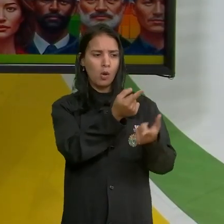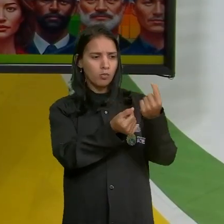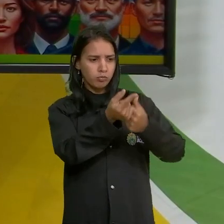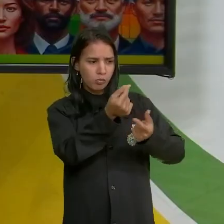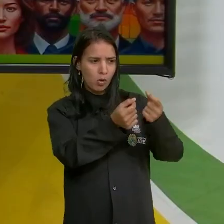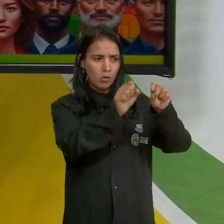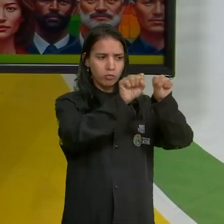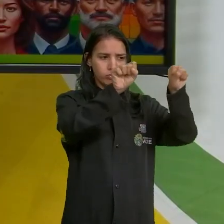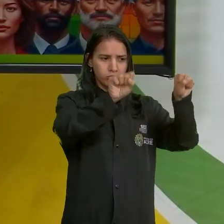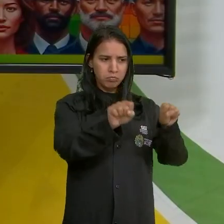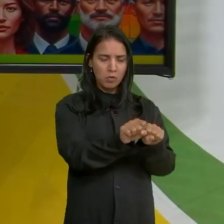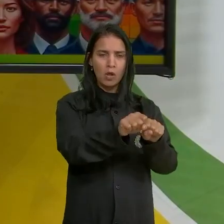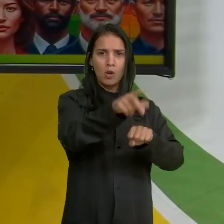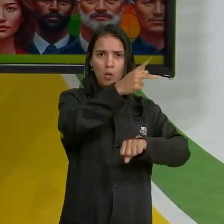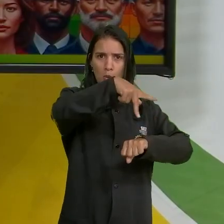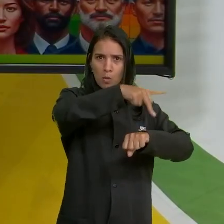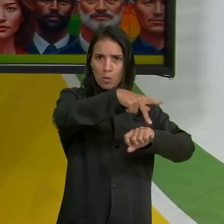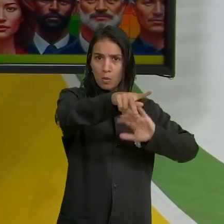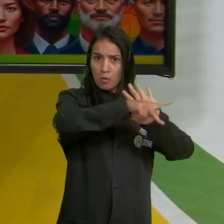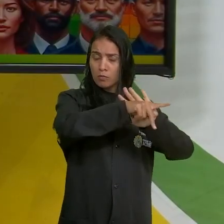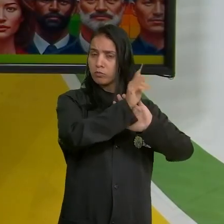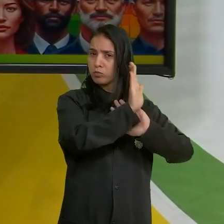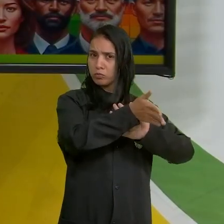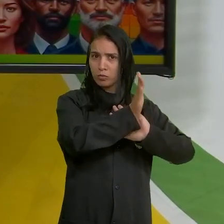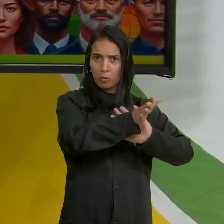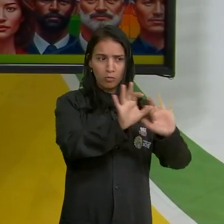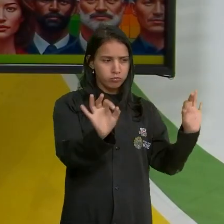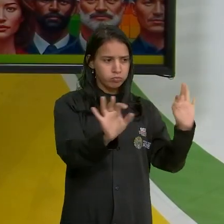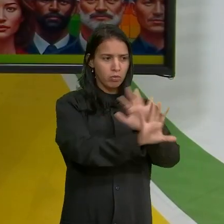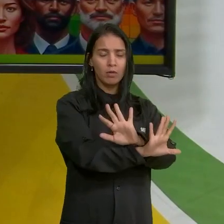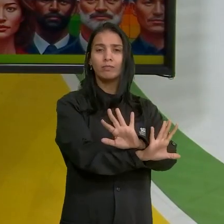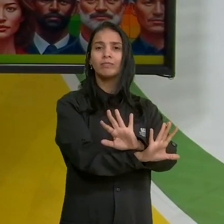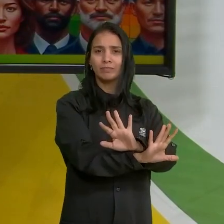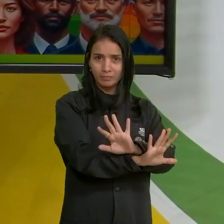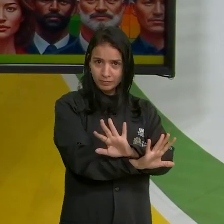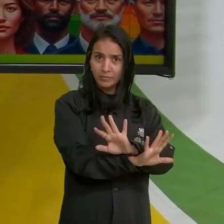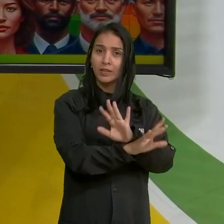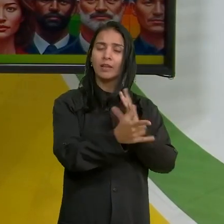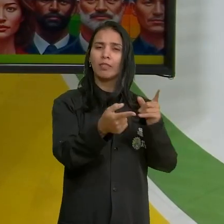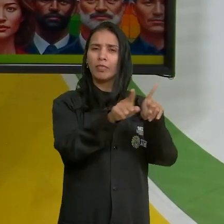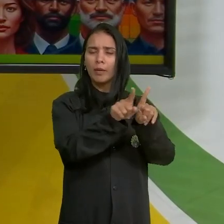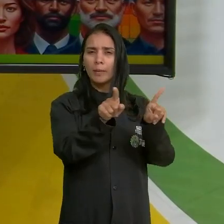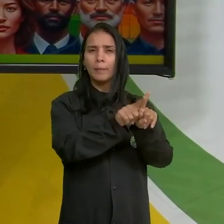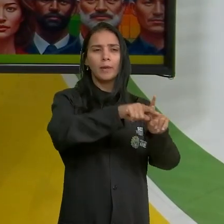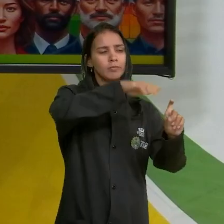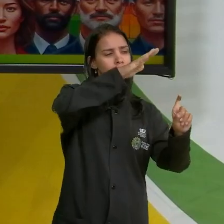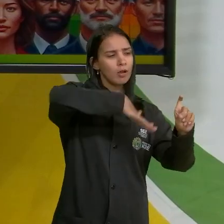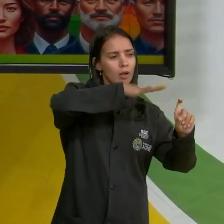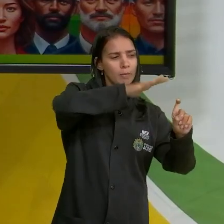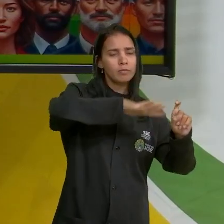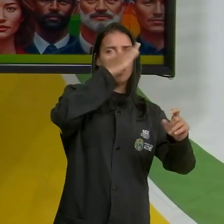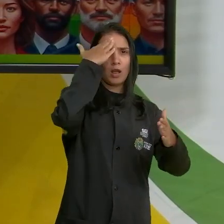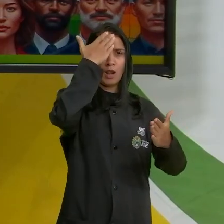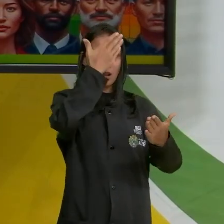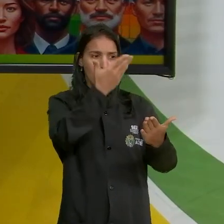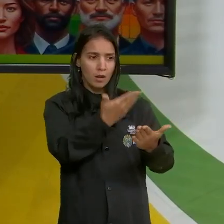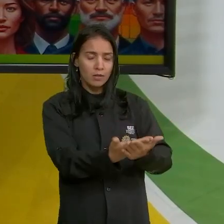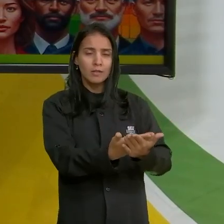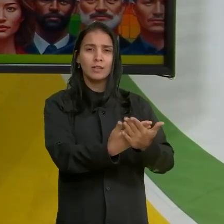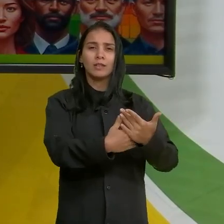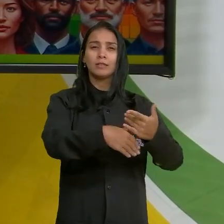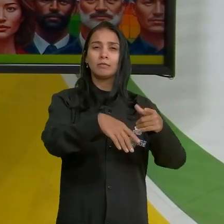país também é previamente existente, a exemplo das crenças, das tradições, das